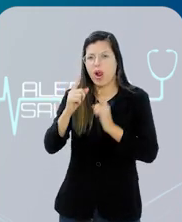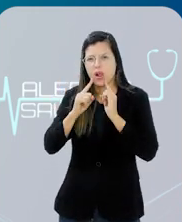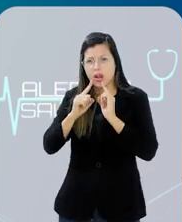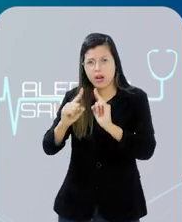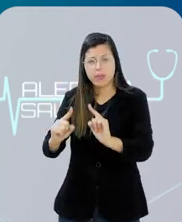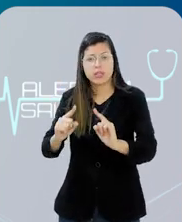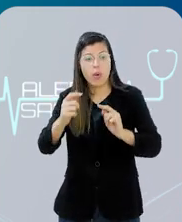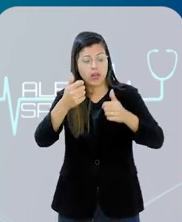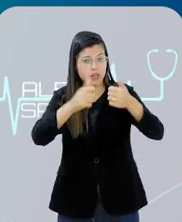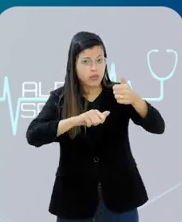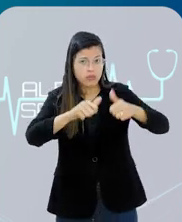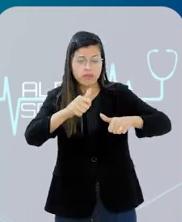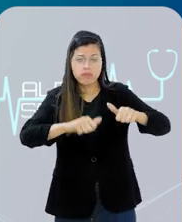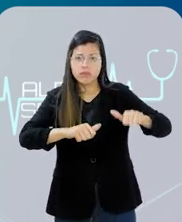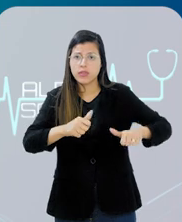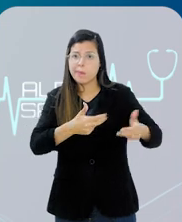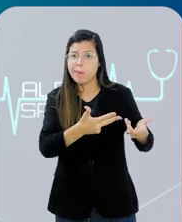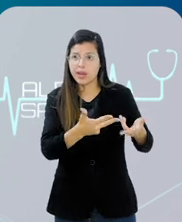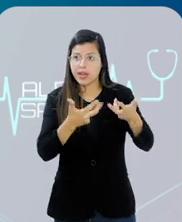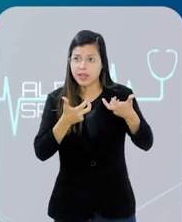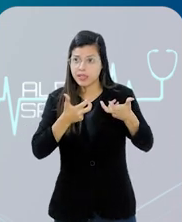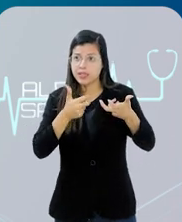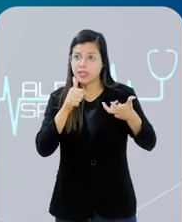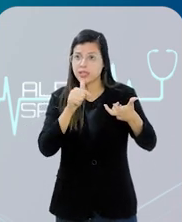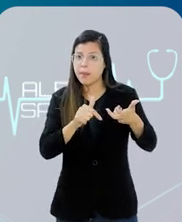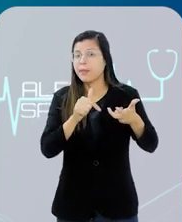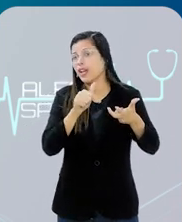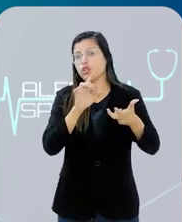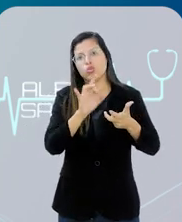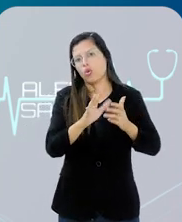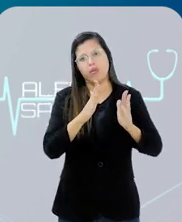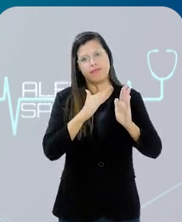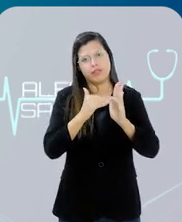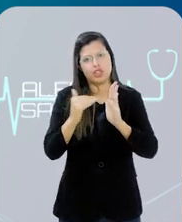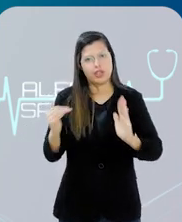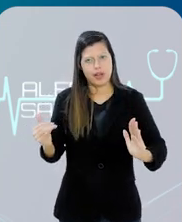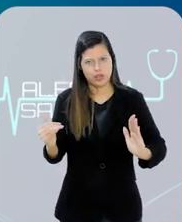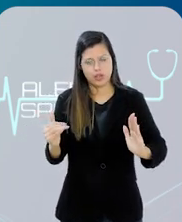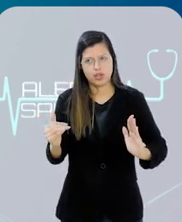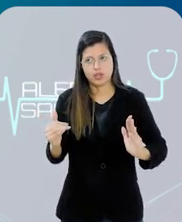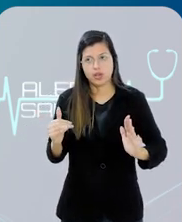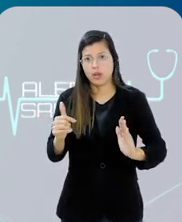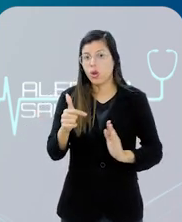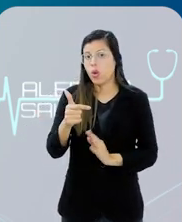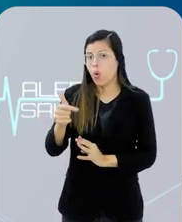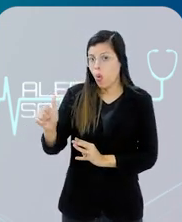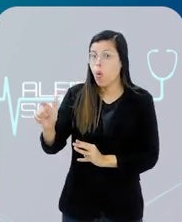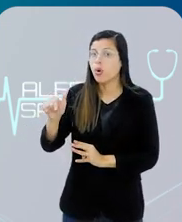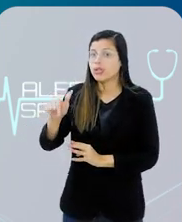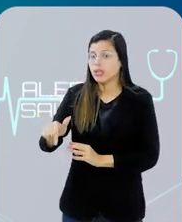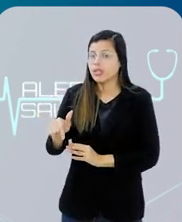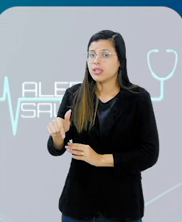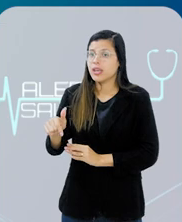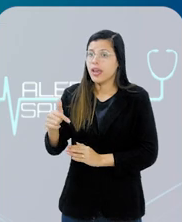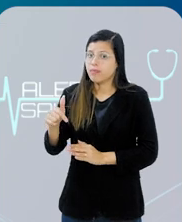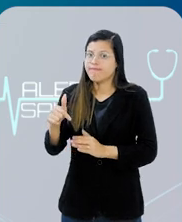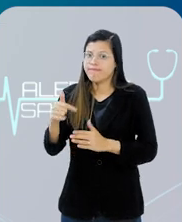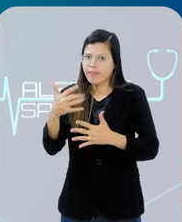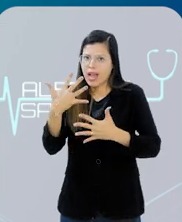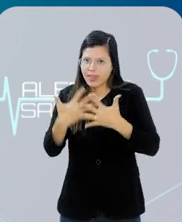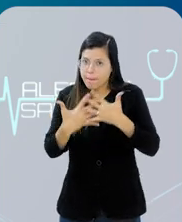avalia essa paciente, a gente observa que a queixa dela é estritamente estética e outras é funcional